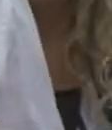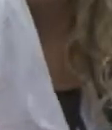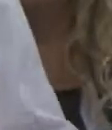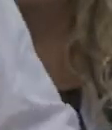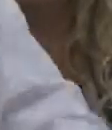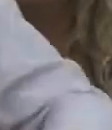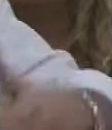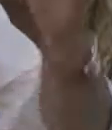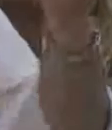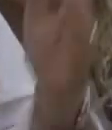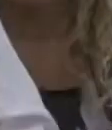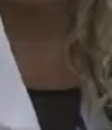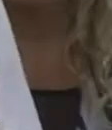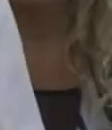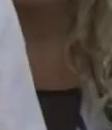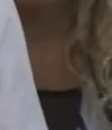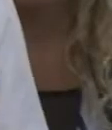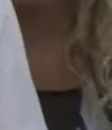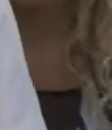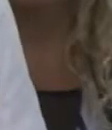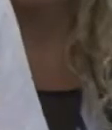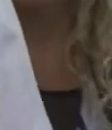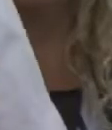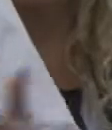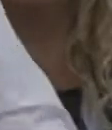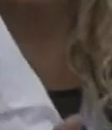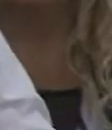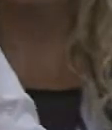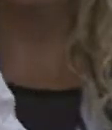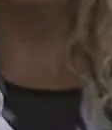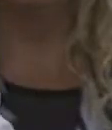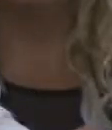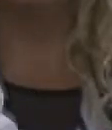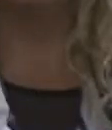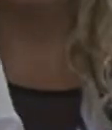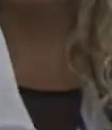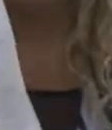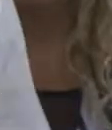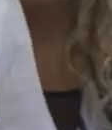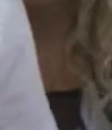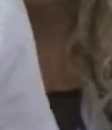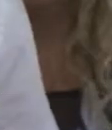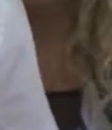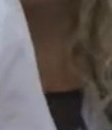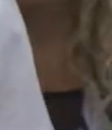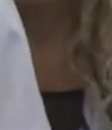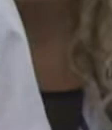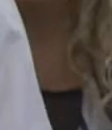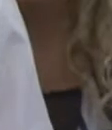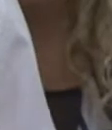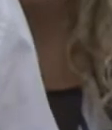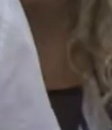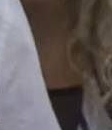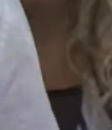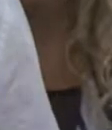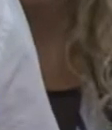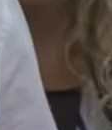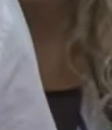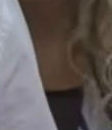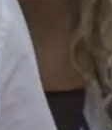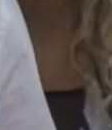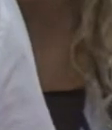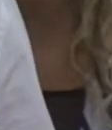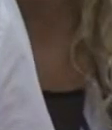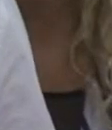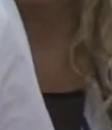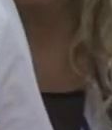tem, 90% dos lares tem, já está oferecendo porcaria para as crianças. E eu estou tendo a